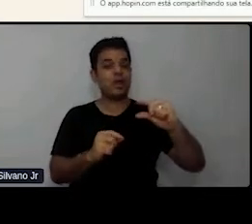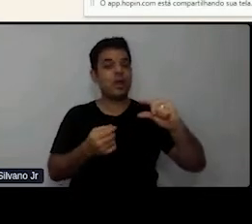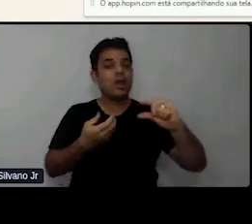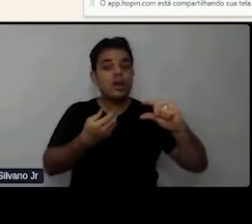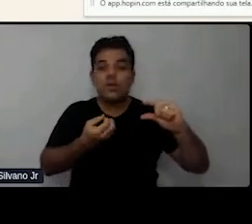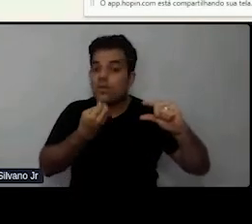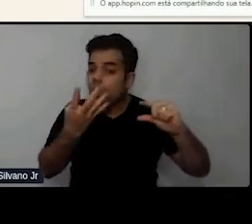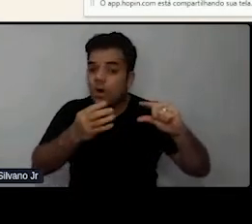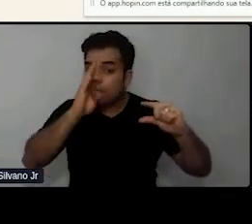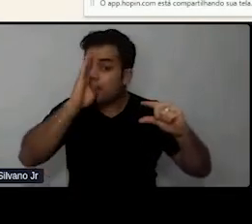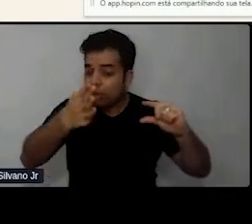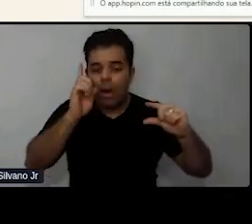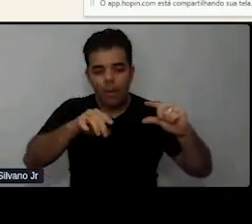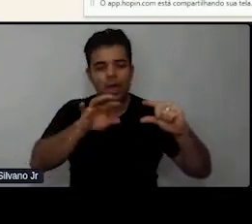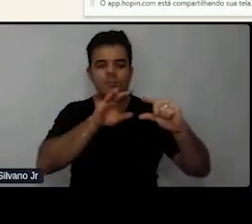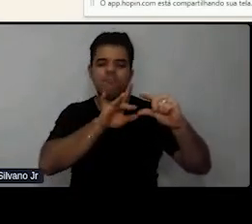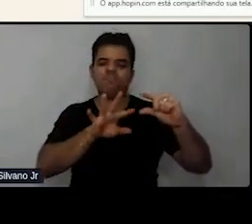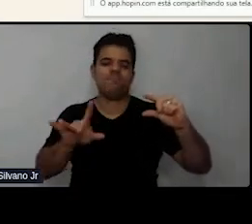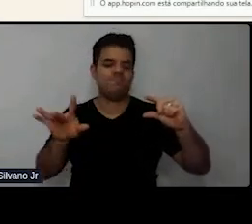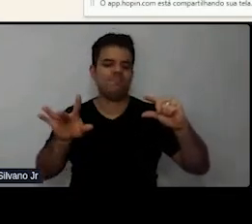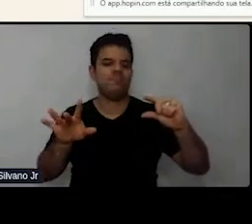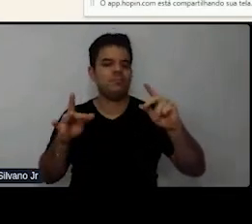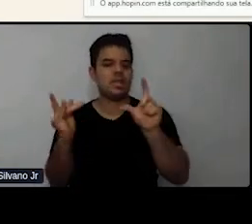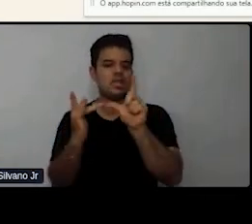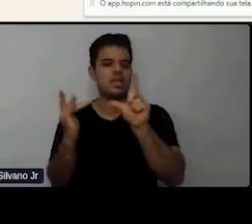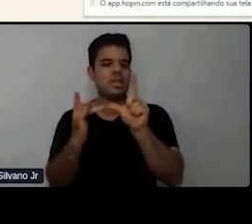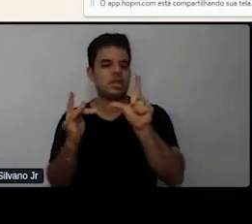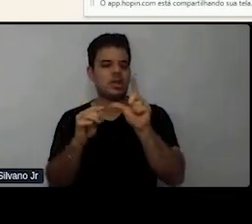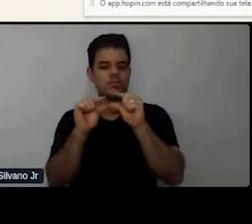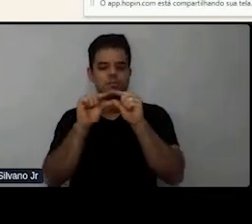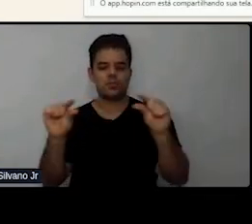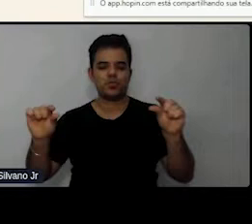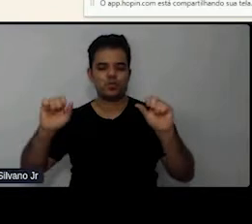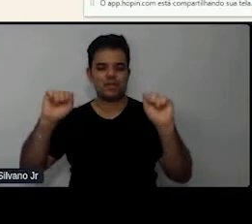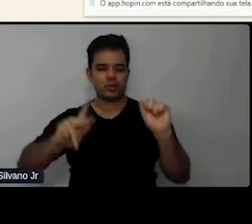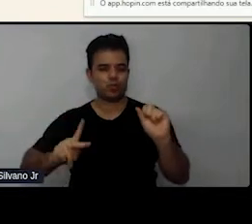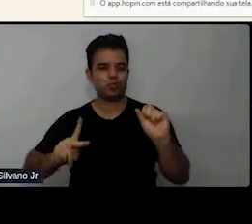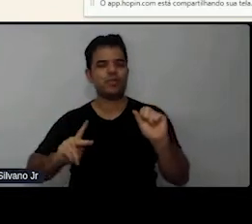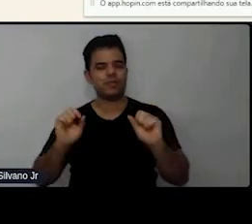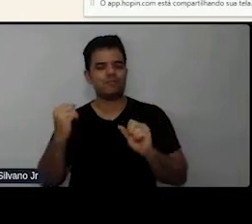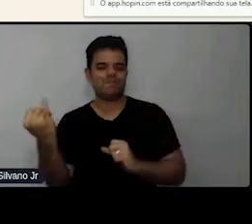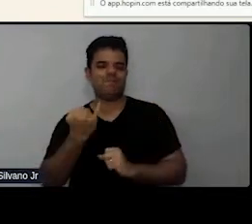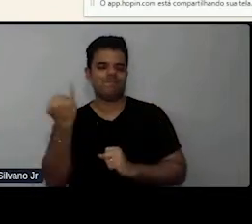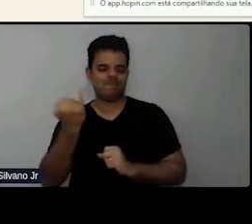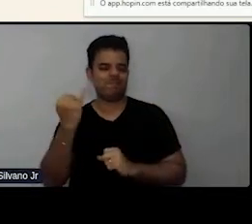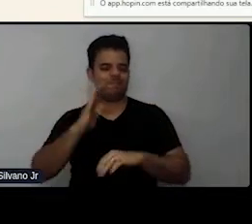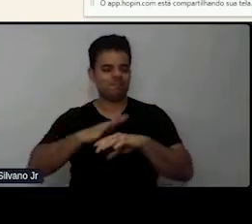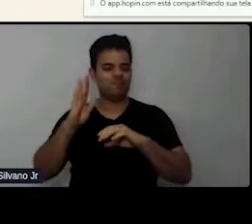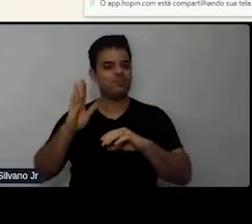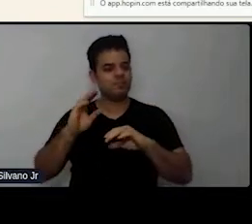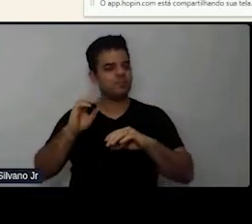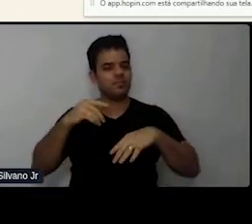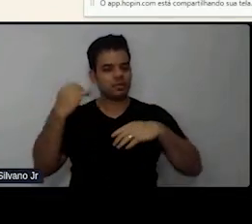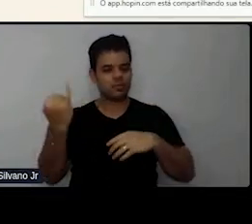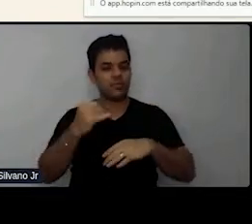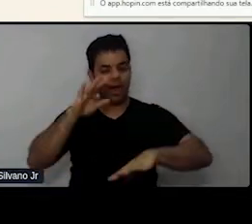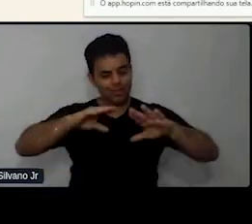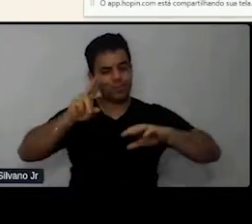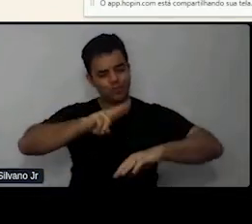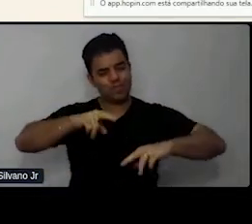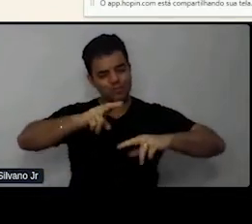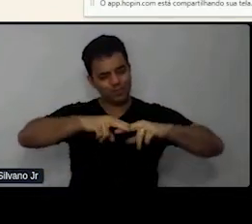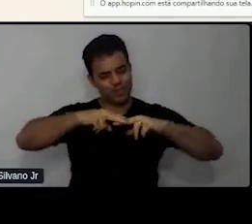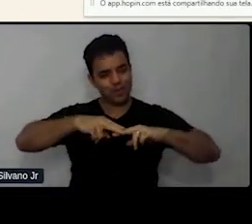ali, é realmente o link ali para o termo, né? Então, geralmente é utilizado nesses casos. Só